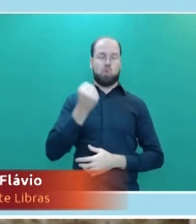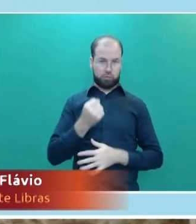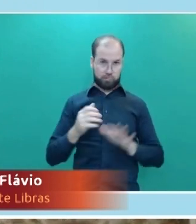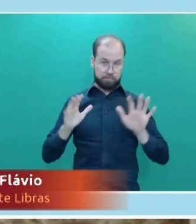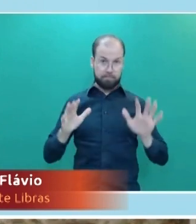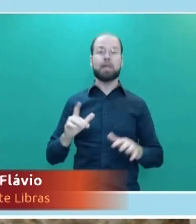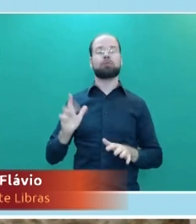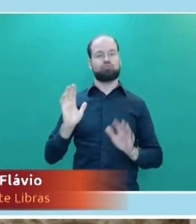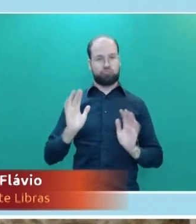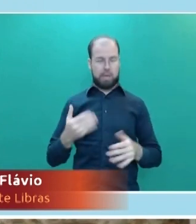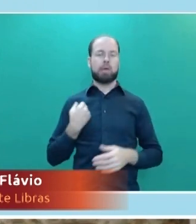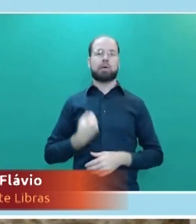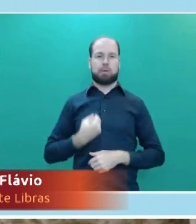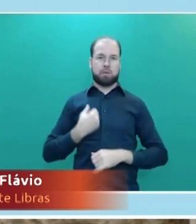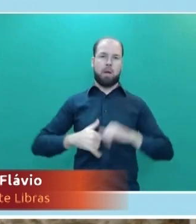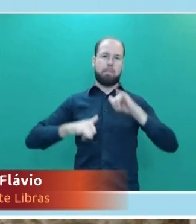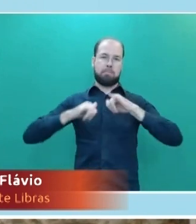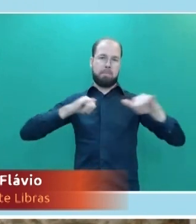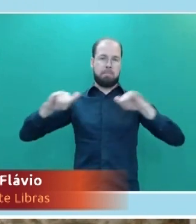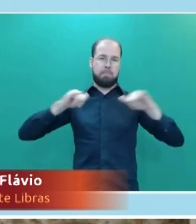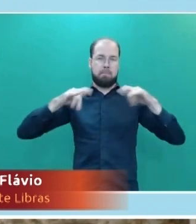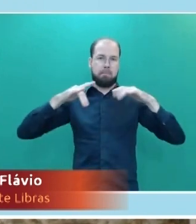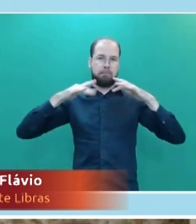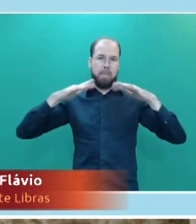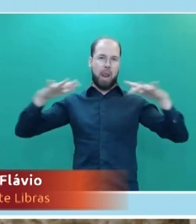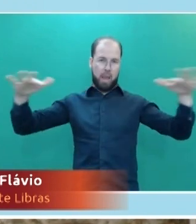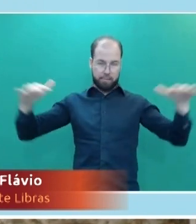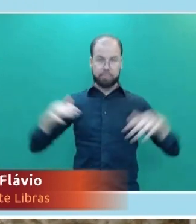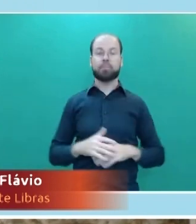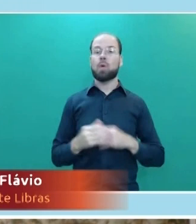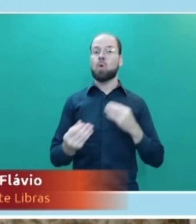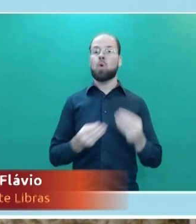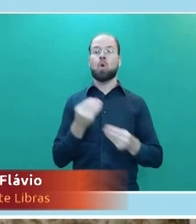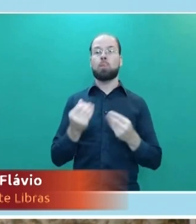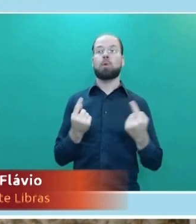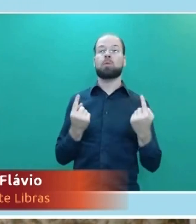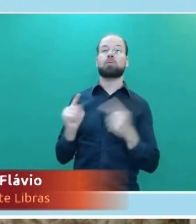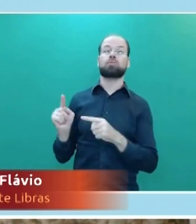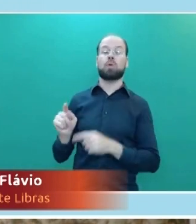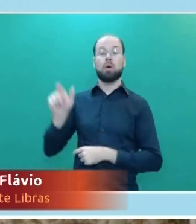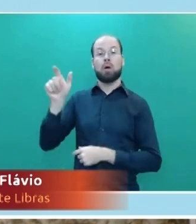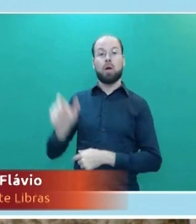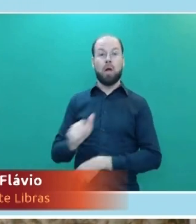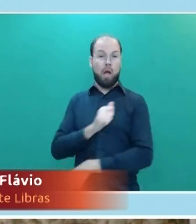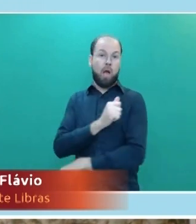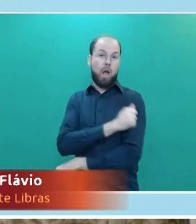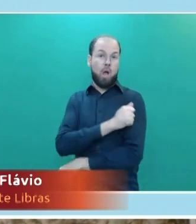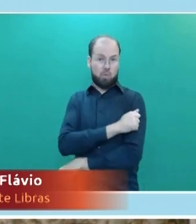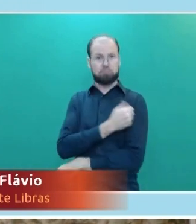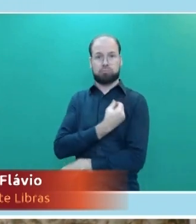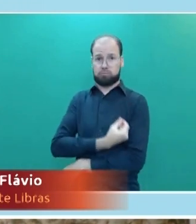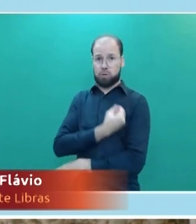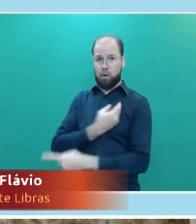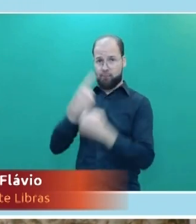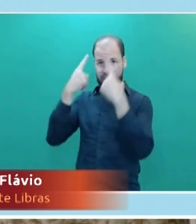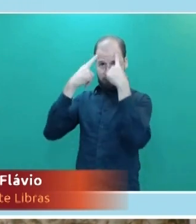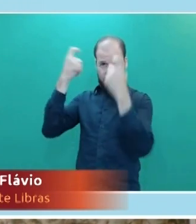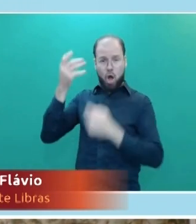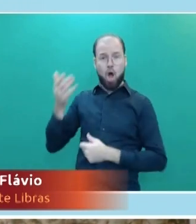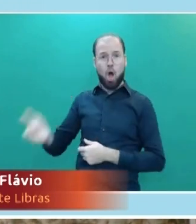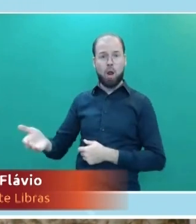disseminado. Como combater um aluno violento? né? O aluno que tem